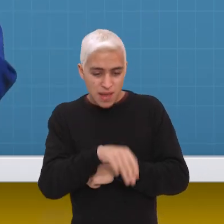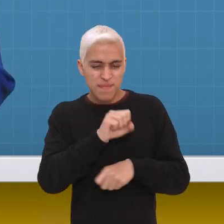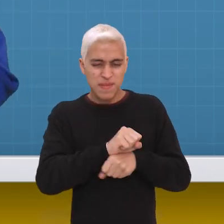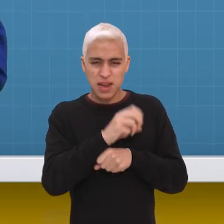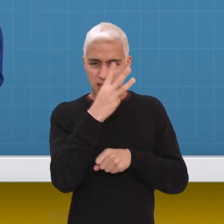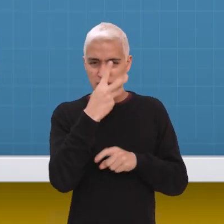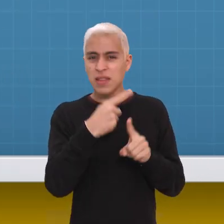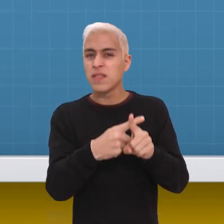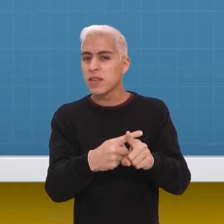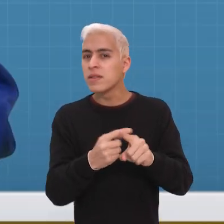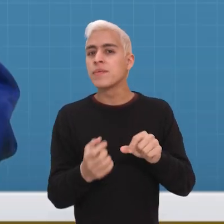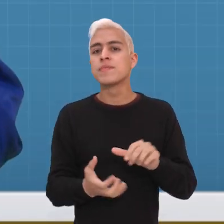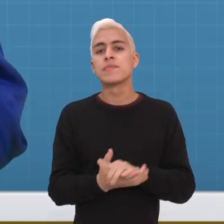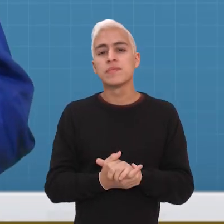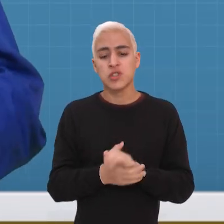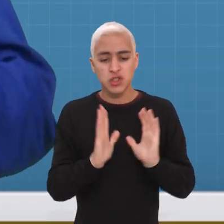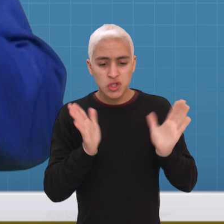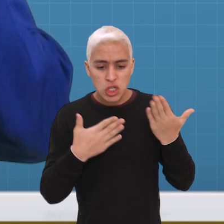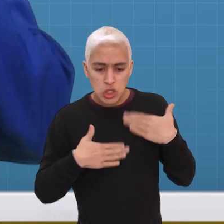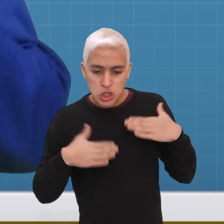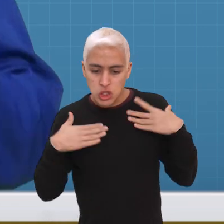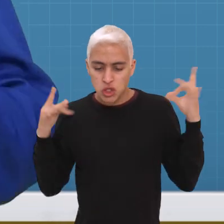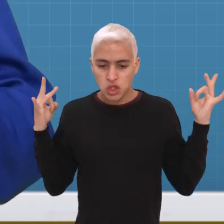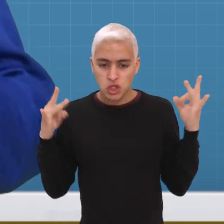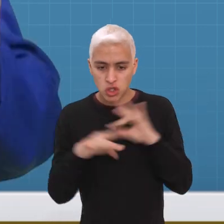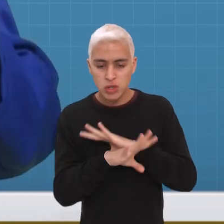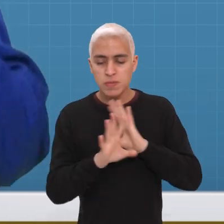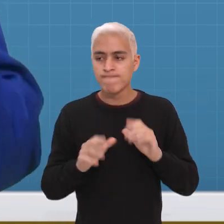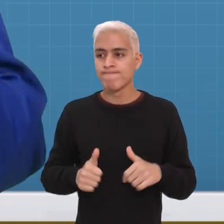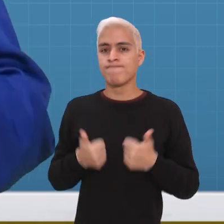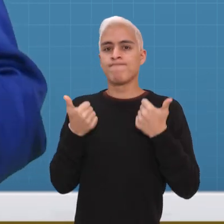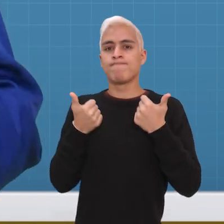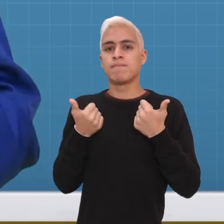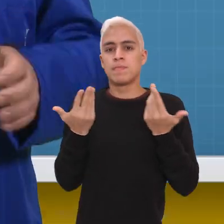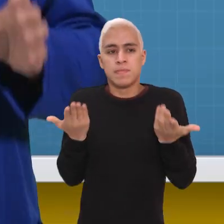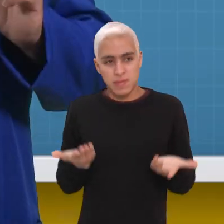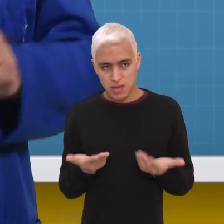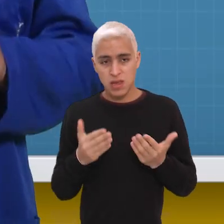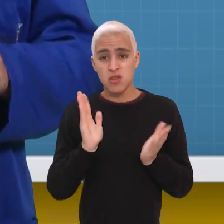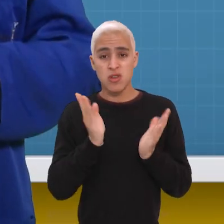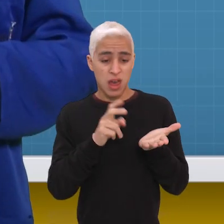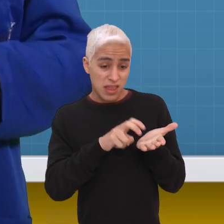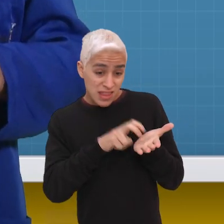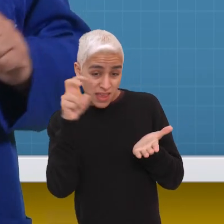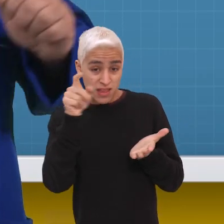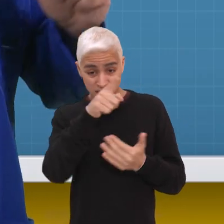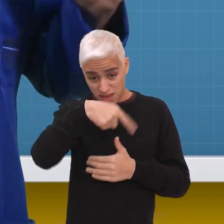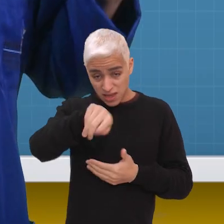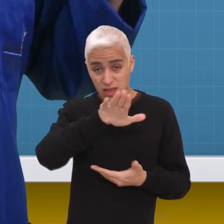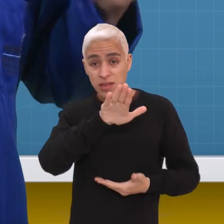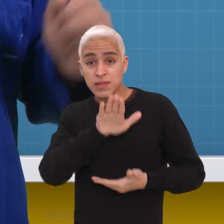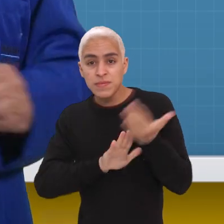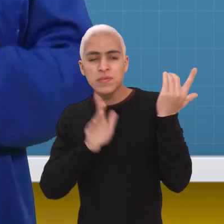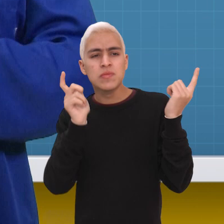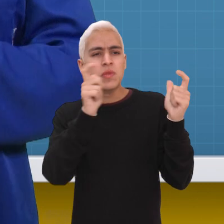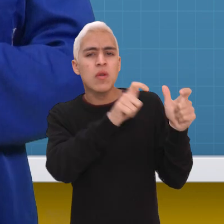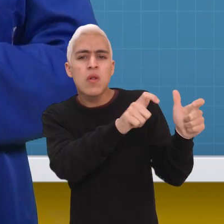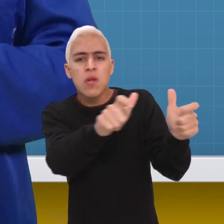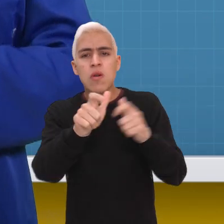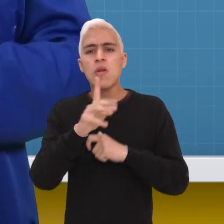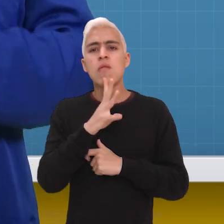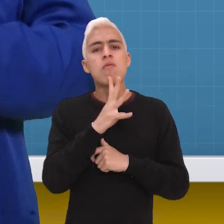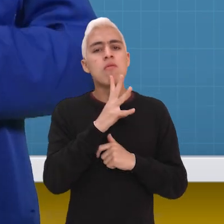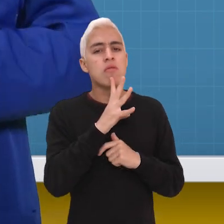com 3 paradas, já descansaram, então recuperados. Logo cedo, eles então foram conhecer